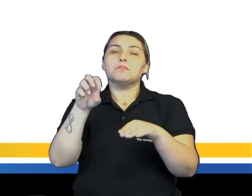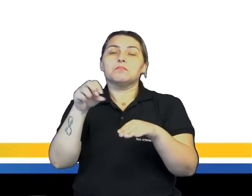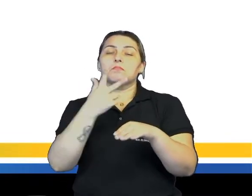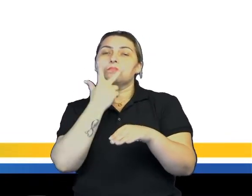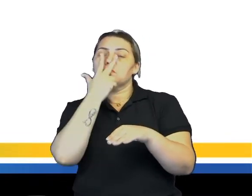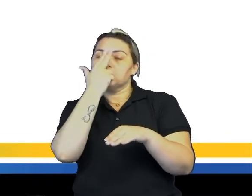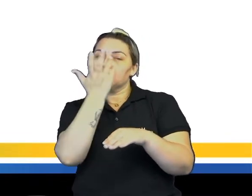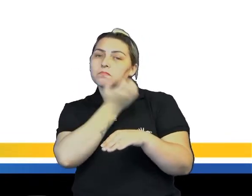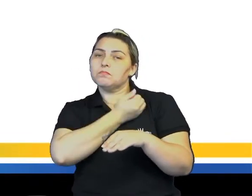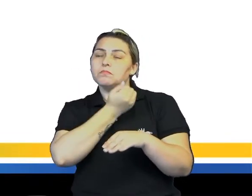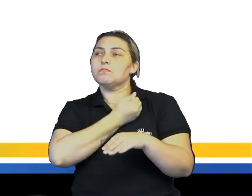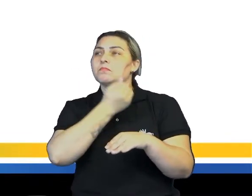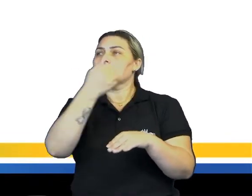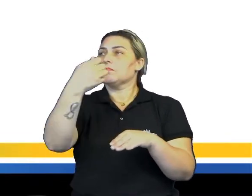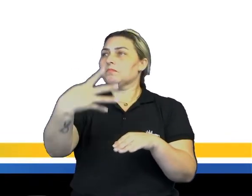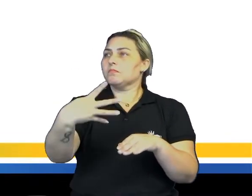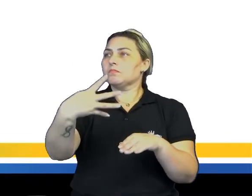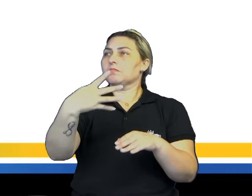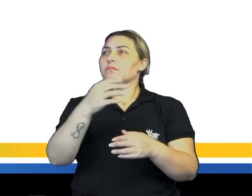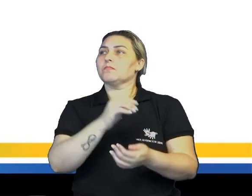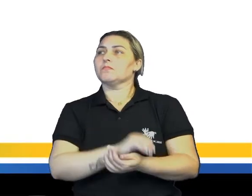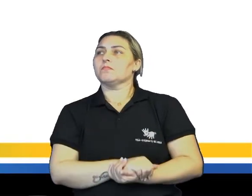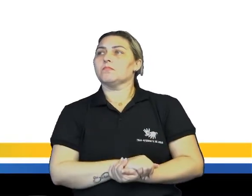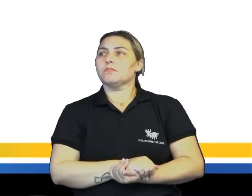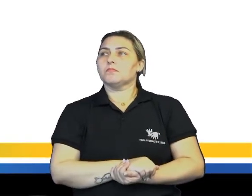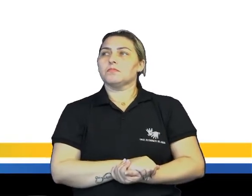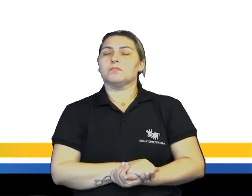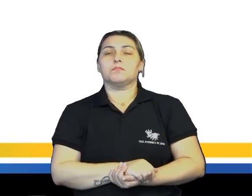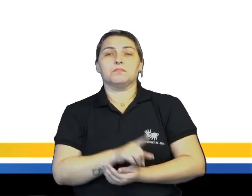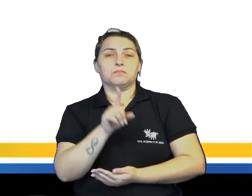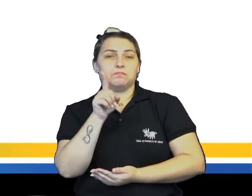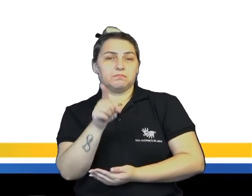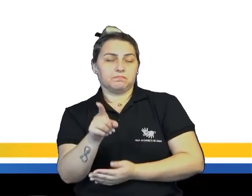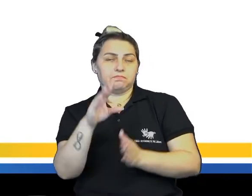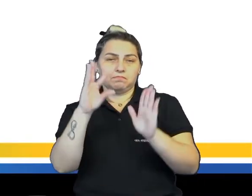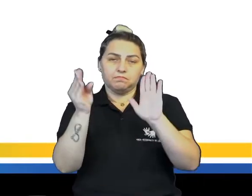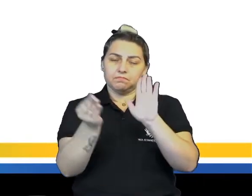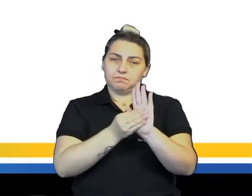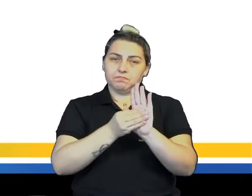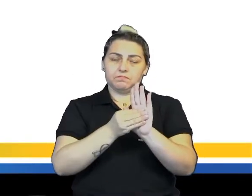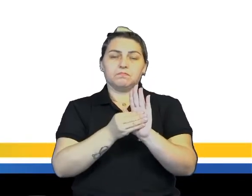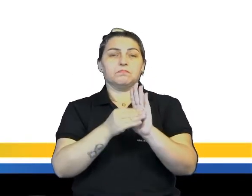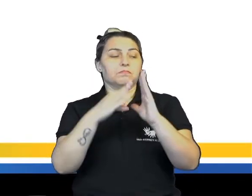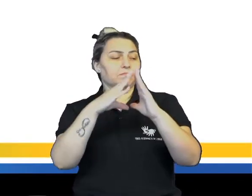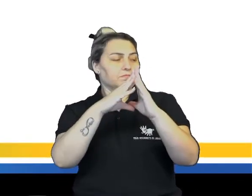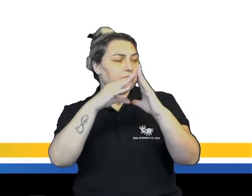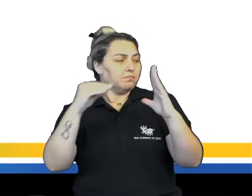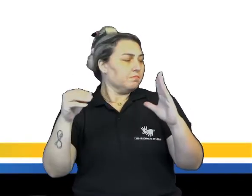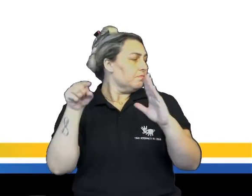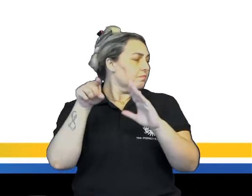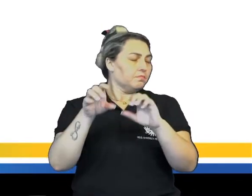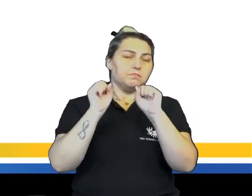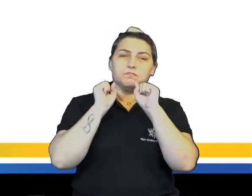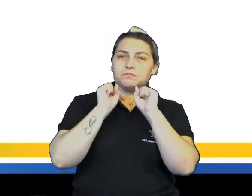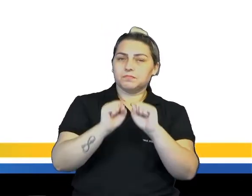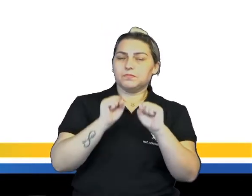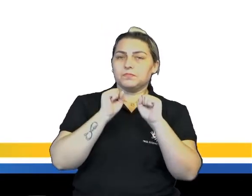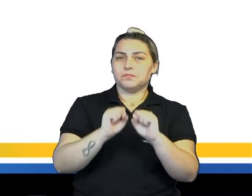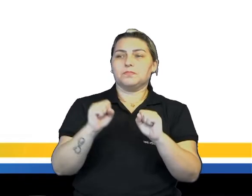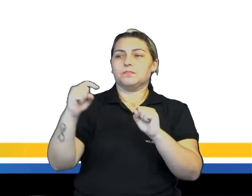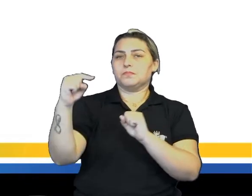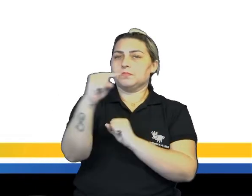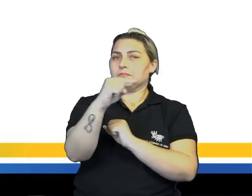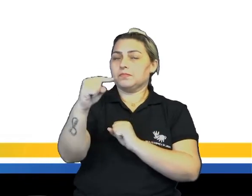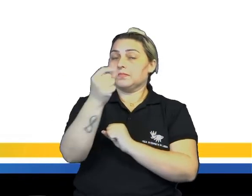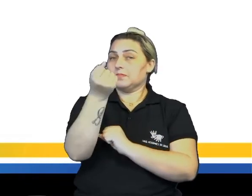4. Então, esse é o macete que eu deixo para vocês hoje. Quando você colocar o símbolo, você pode colocar o